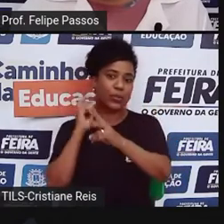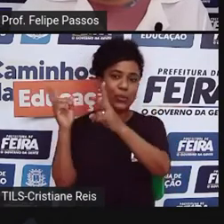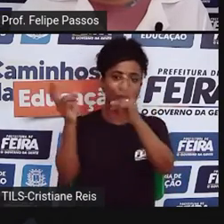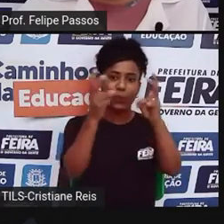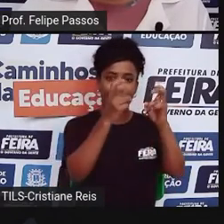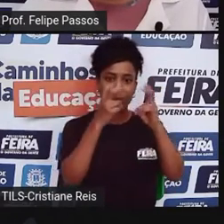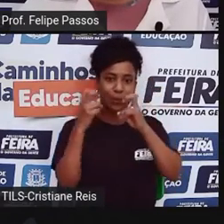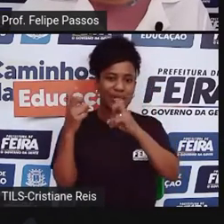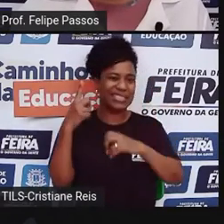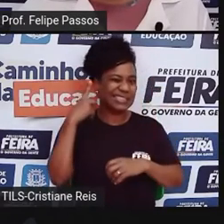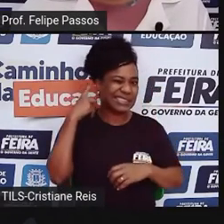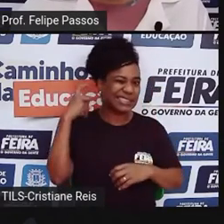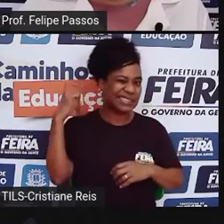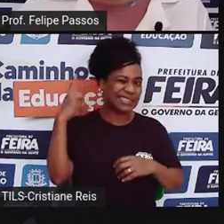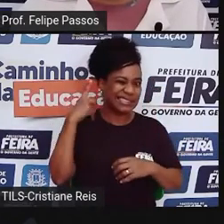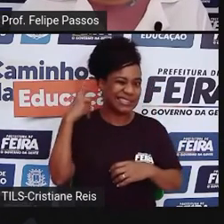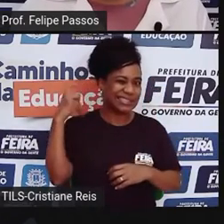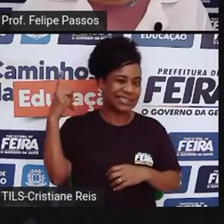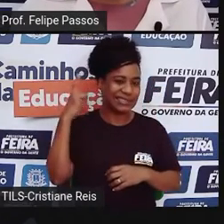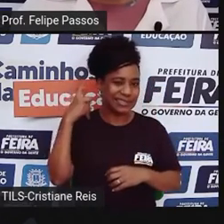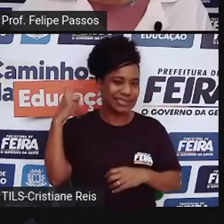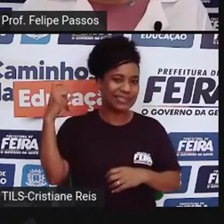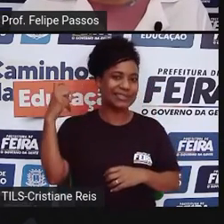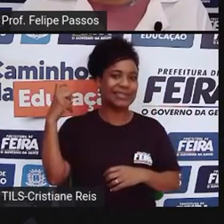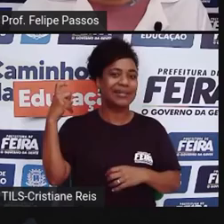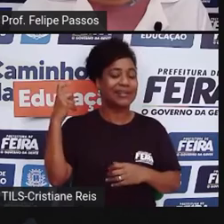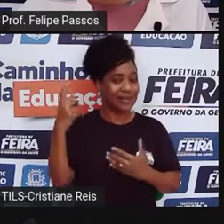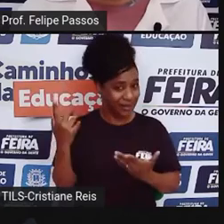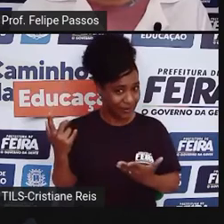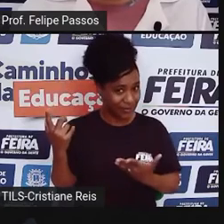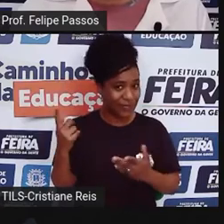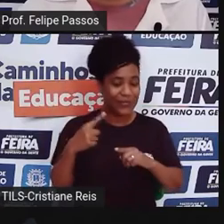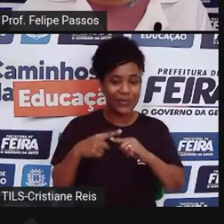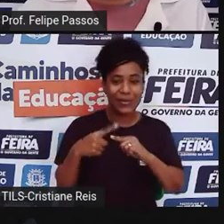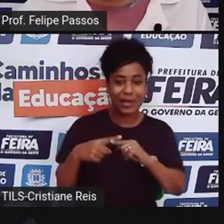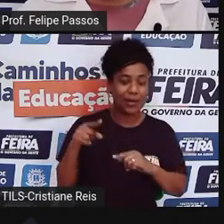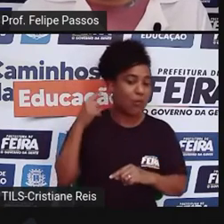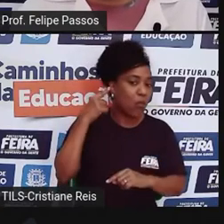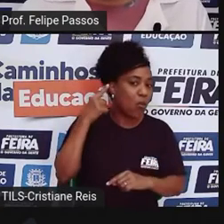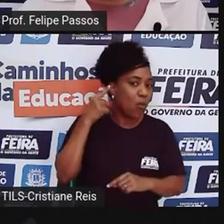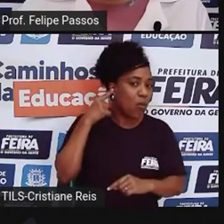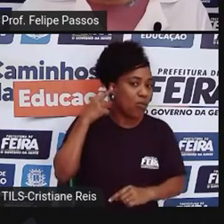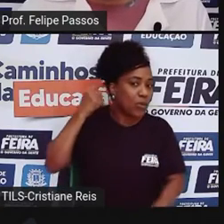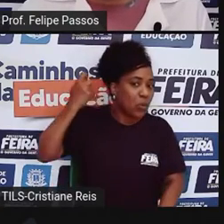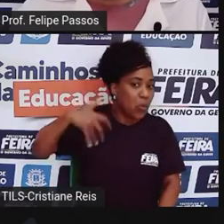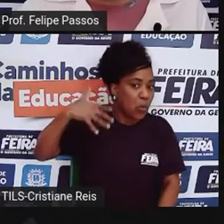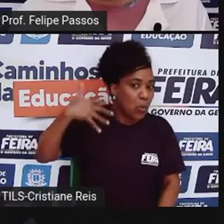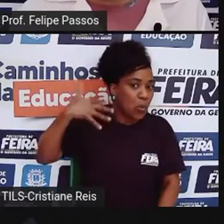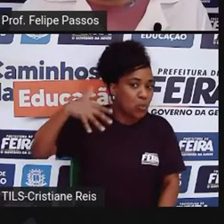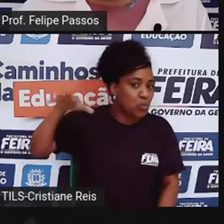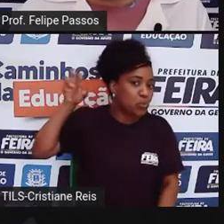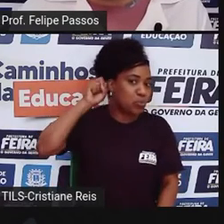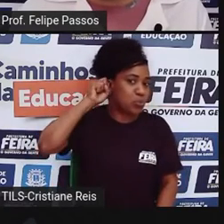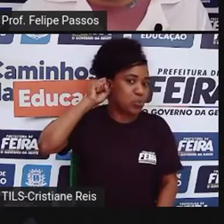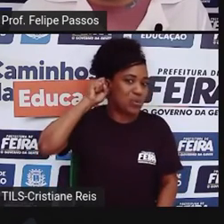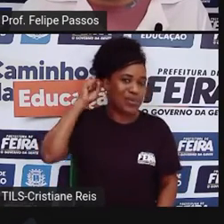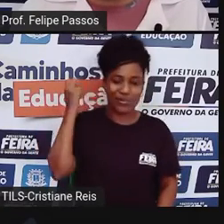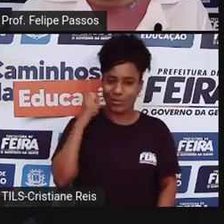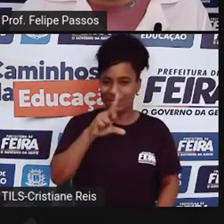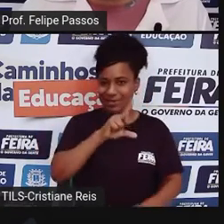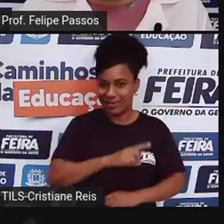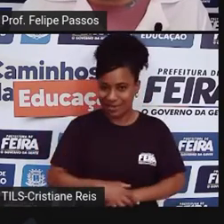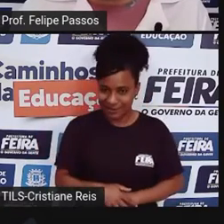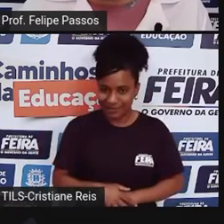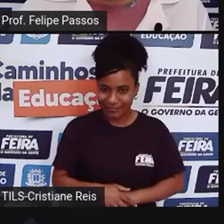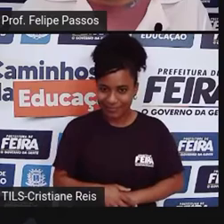o morcego fazer alguns sons, mas a maioria dos sons a gente não é capaz de escutar. Então, o som influencia na pessoa